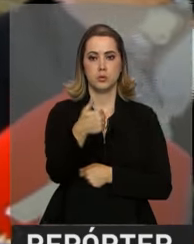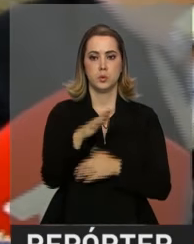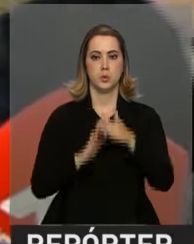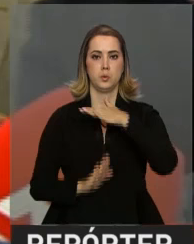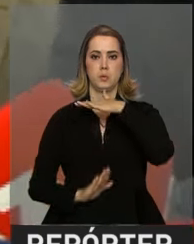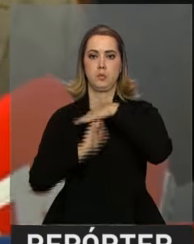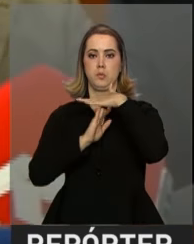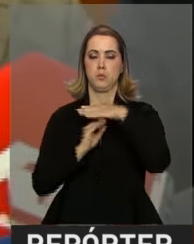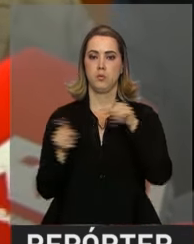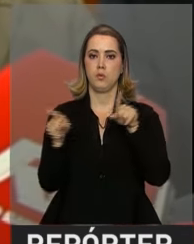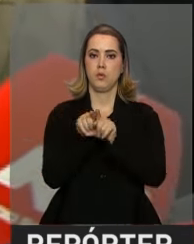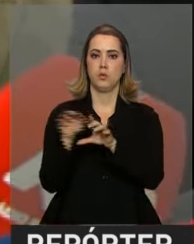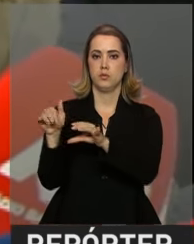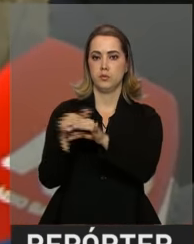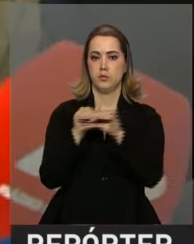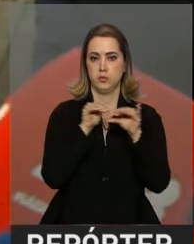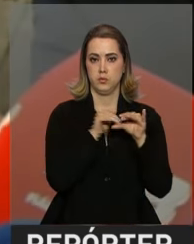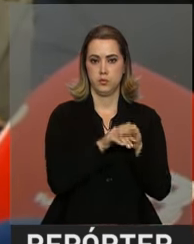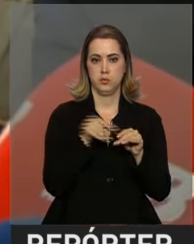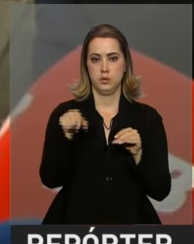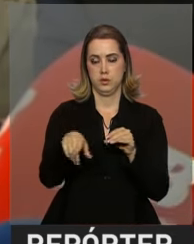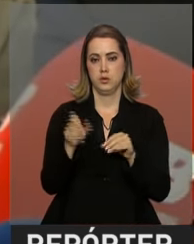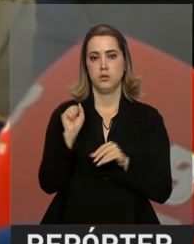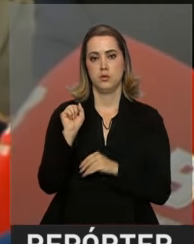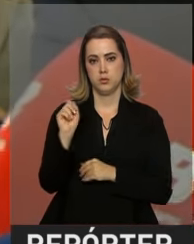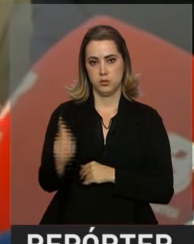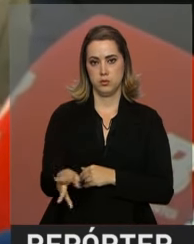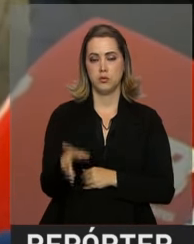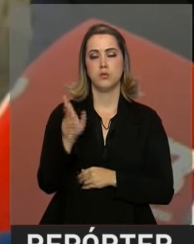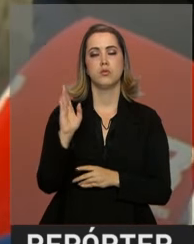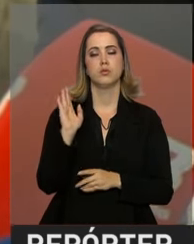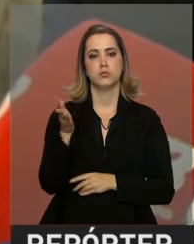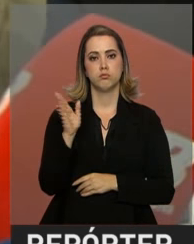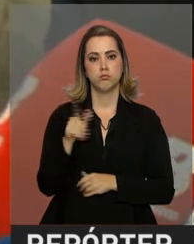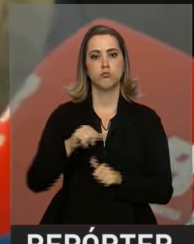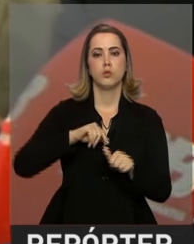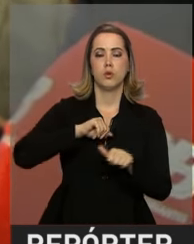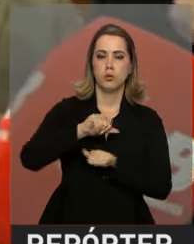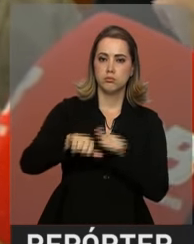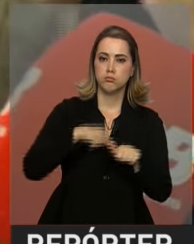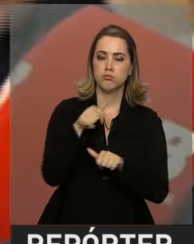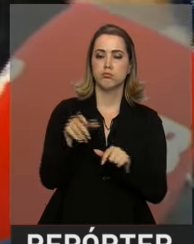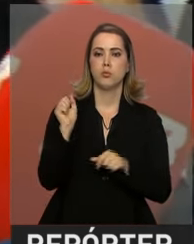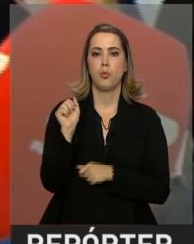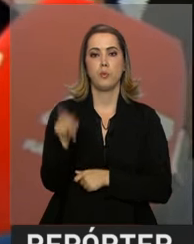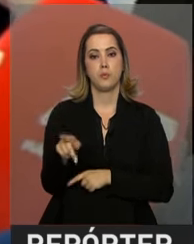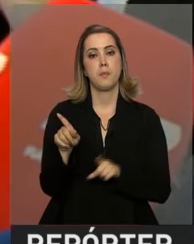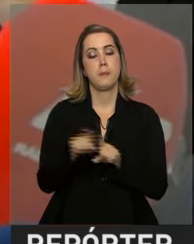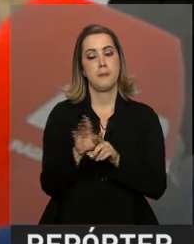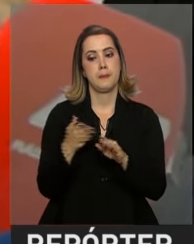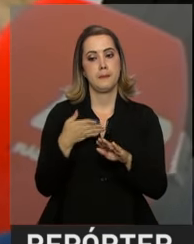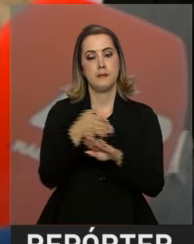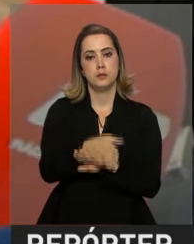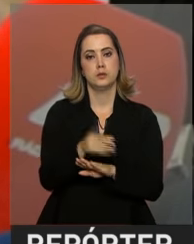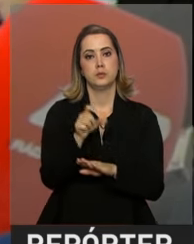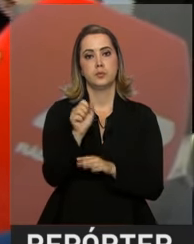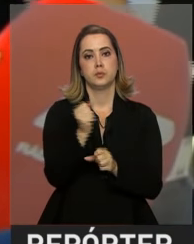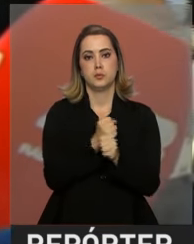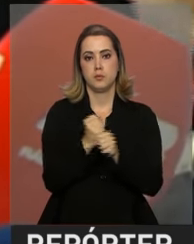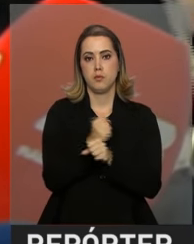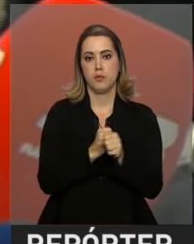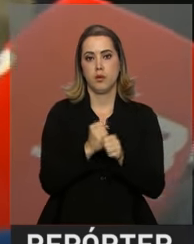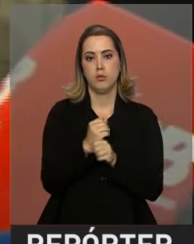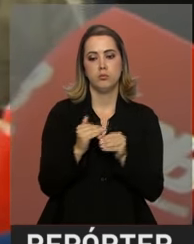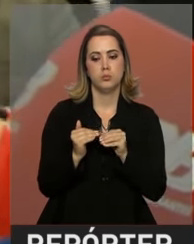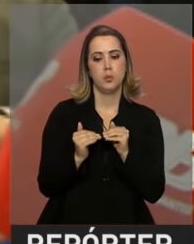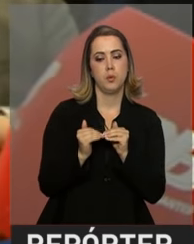a votação eh na Comissão da Previdência, já admitindo a nossa reforma, nós entraremos no ano que vem com um astral altamente